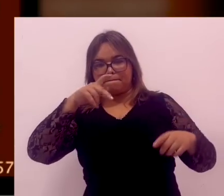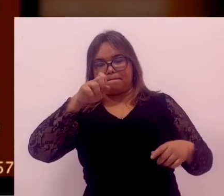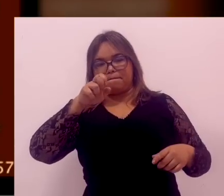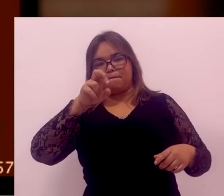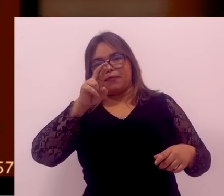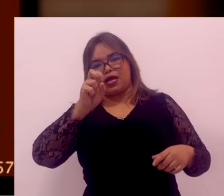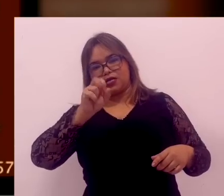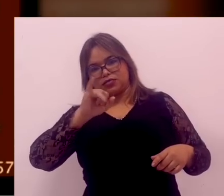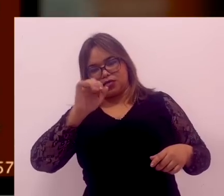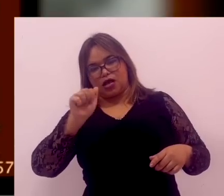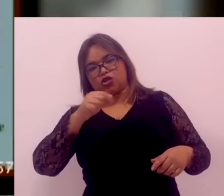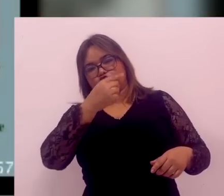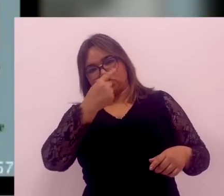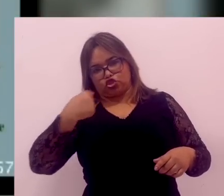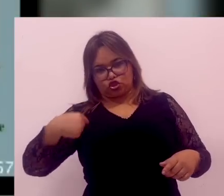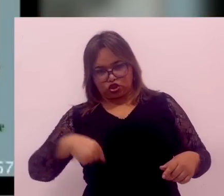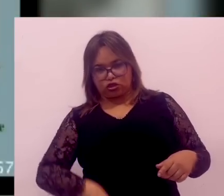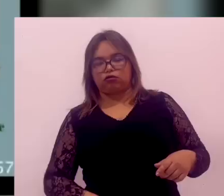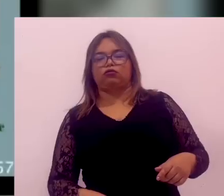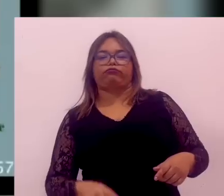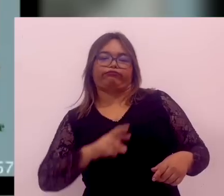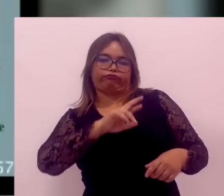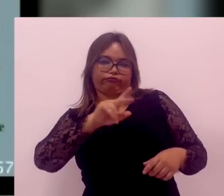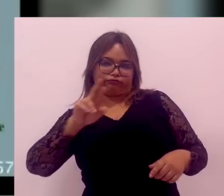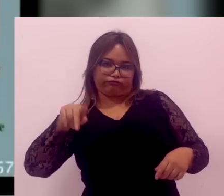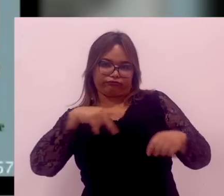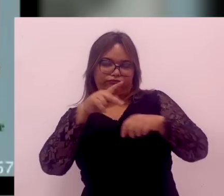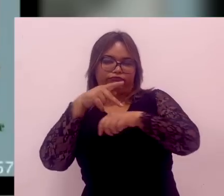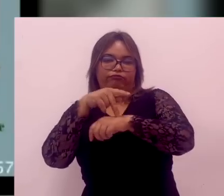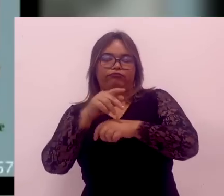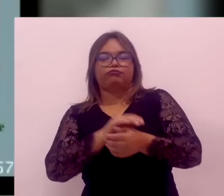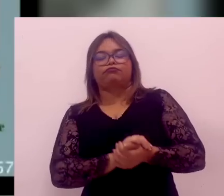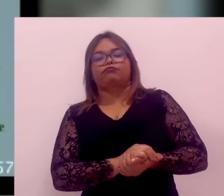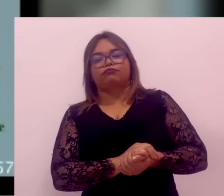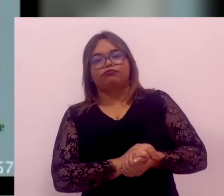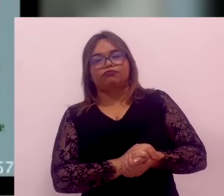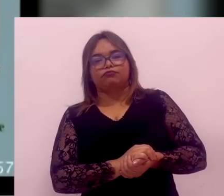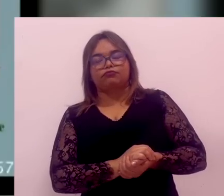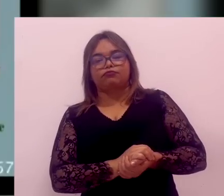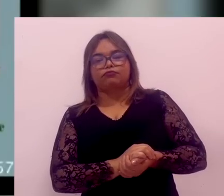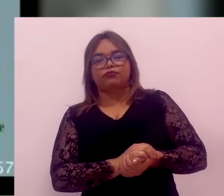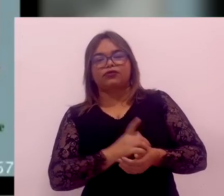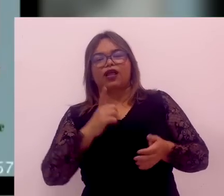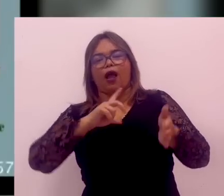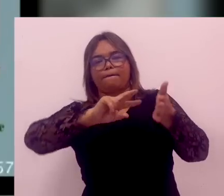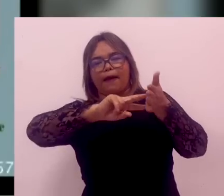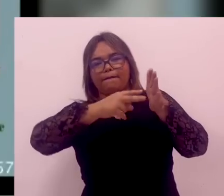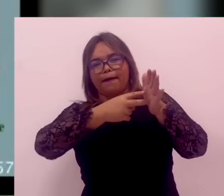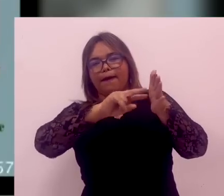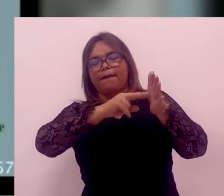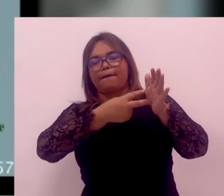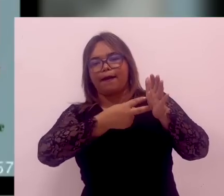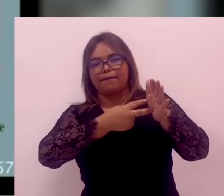uma serpente enrolada. Então, muitos símbolos aqui se referem às cidades antigas. A serpente com a cauda na boca é